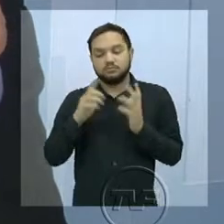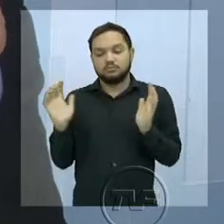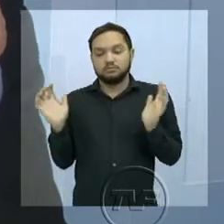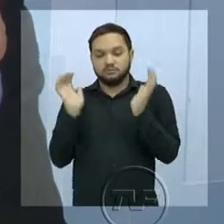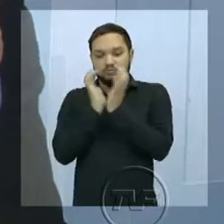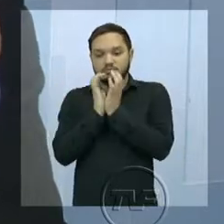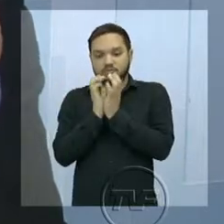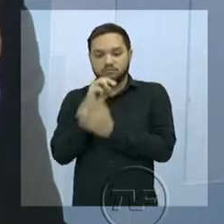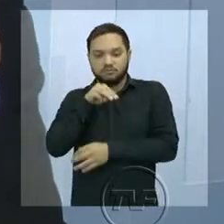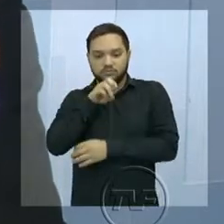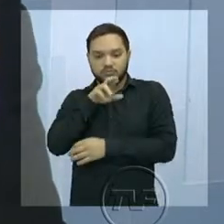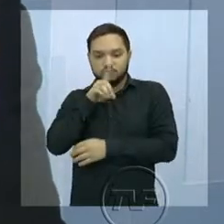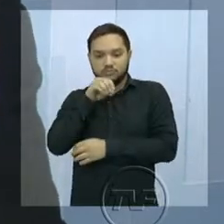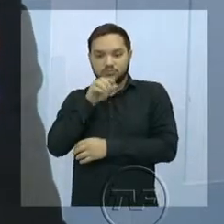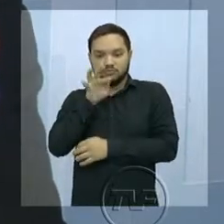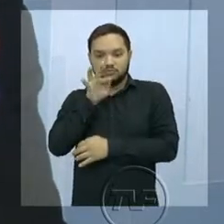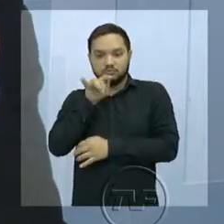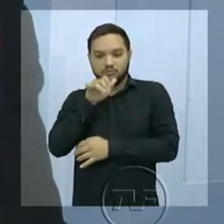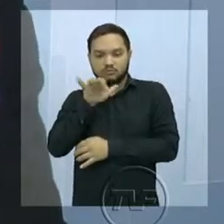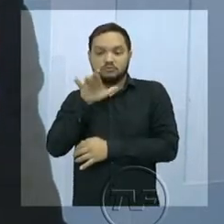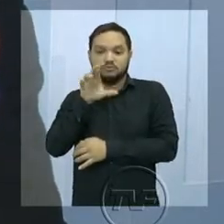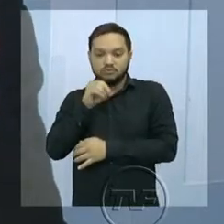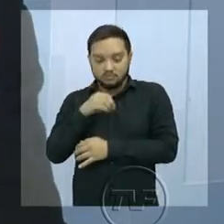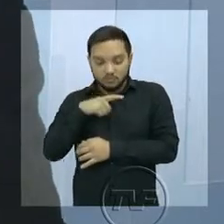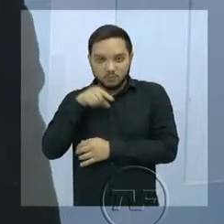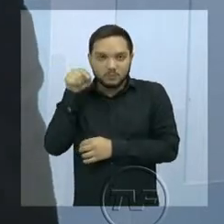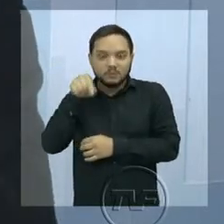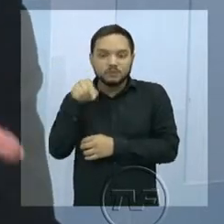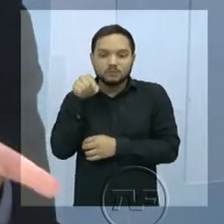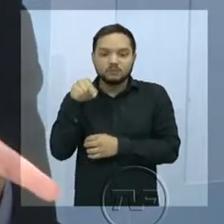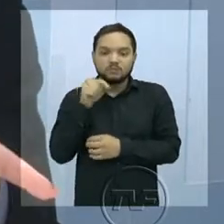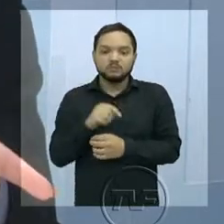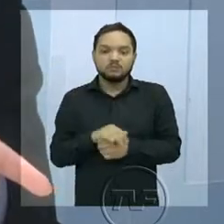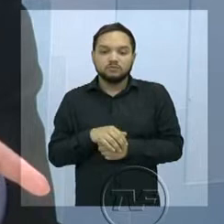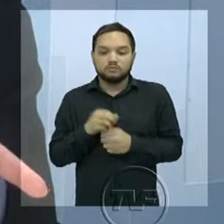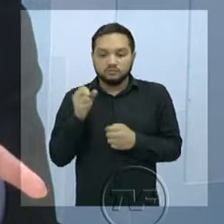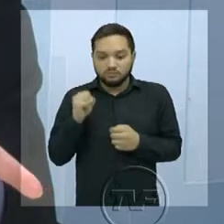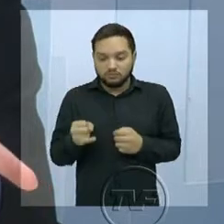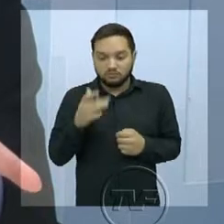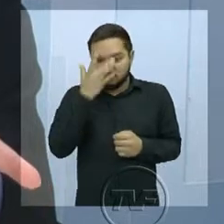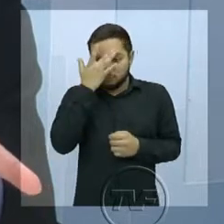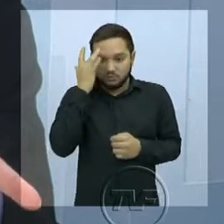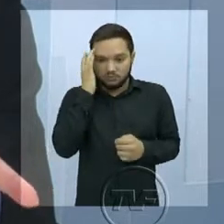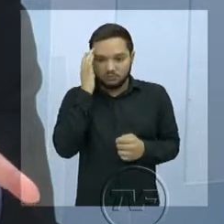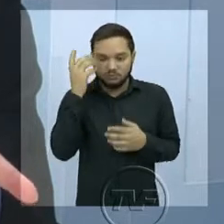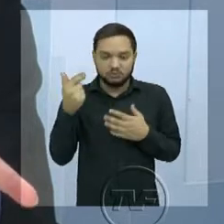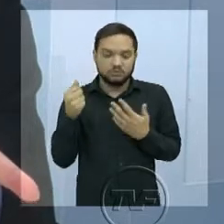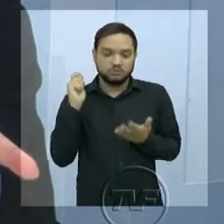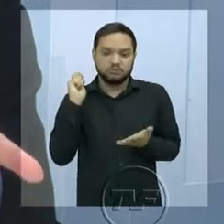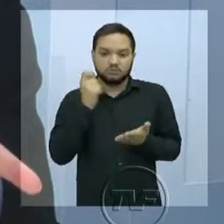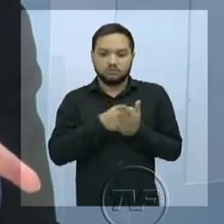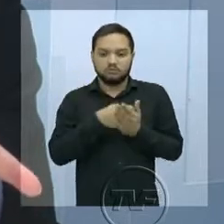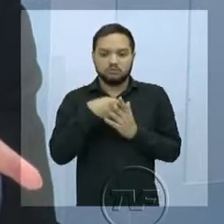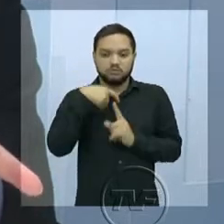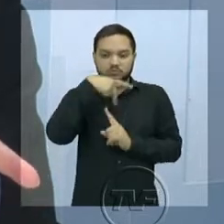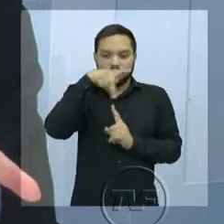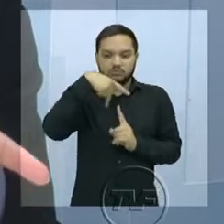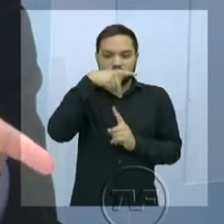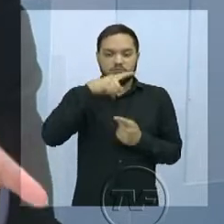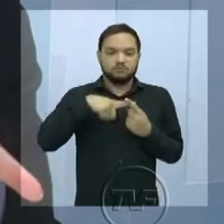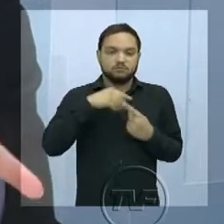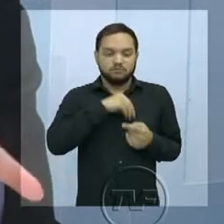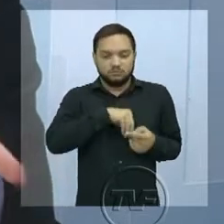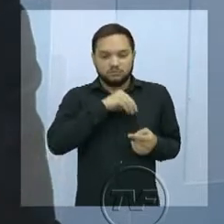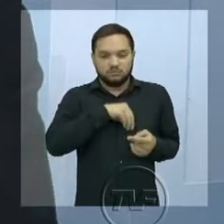lado o mercado financeiro que está de olho. Porque na hora que o cara não tiver condições de fazer uma contribuição, saber que não vai ganhar bem